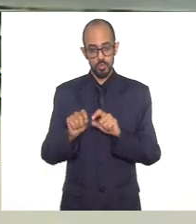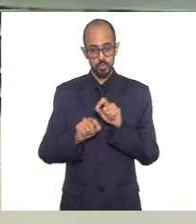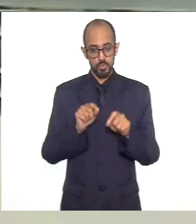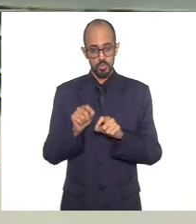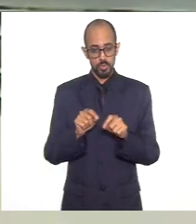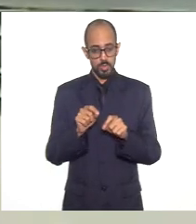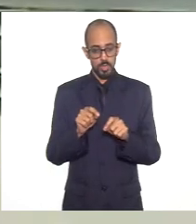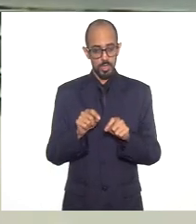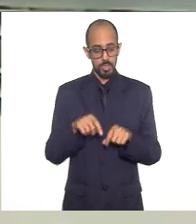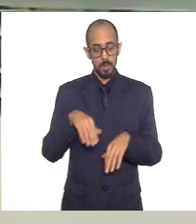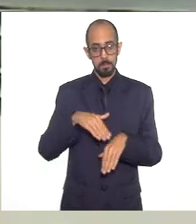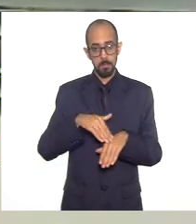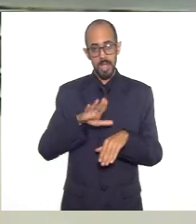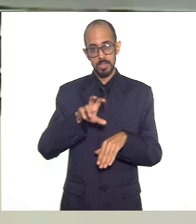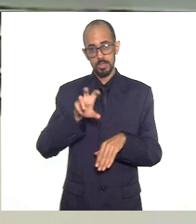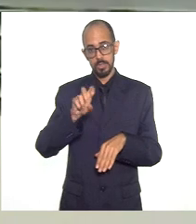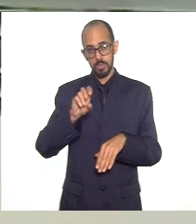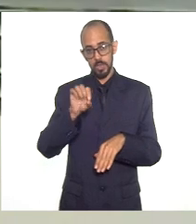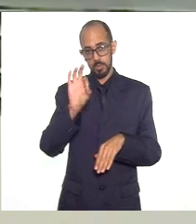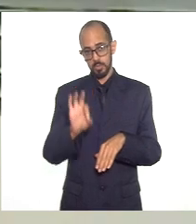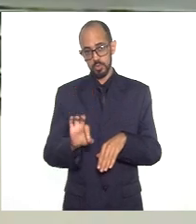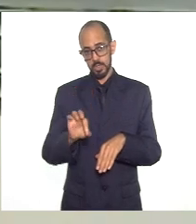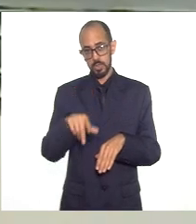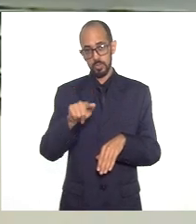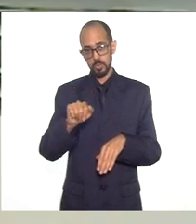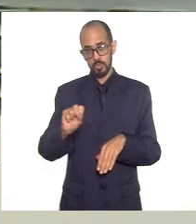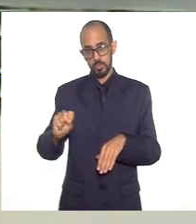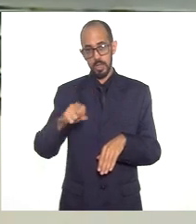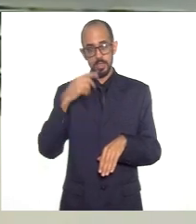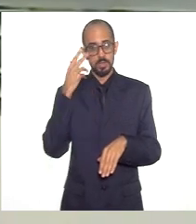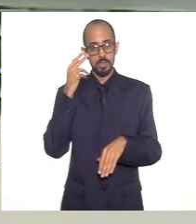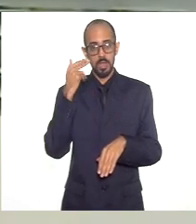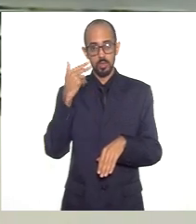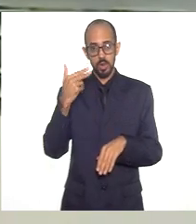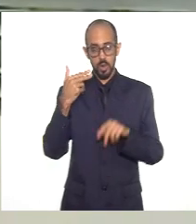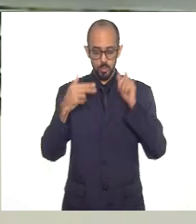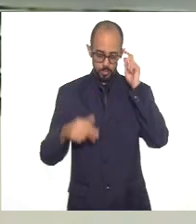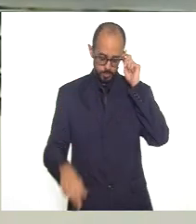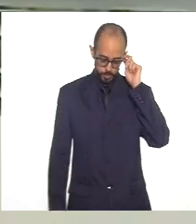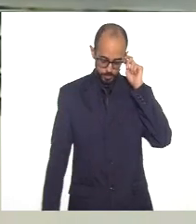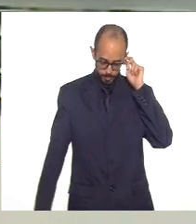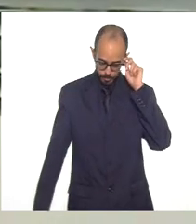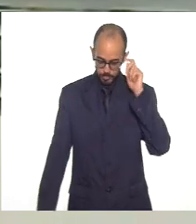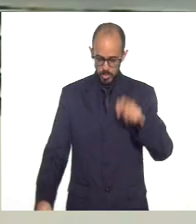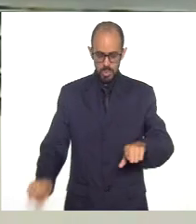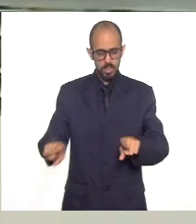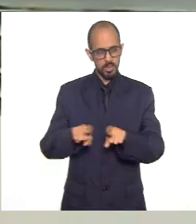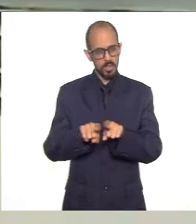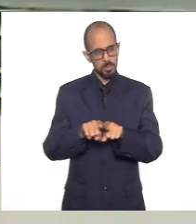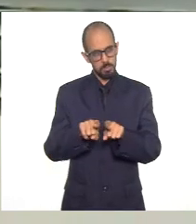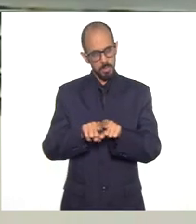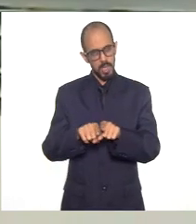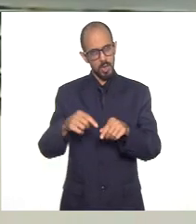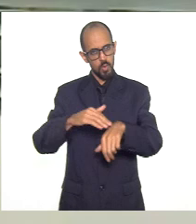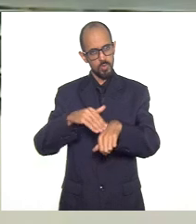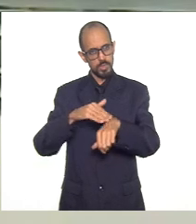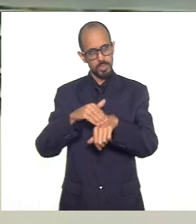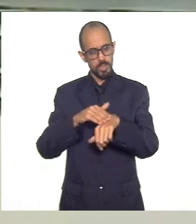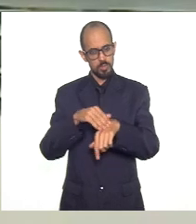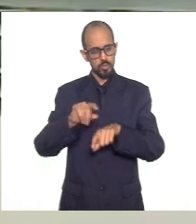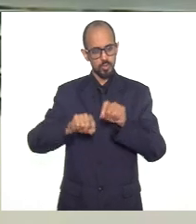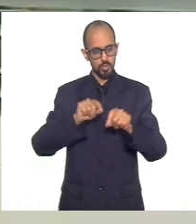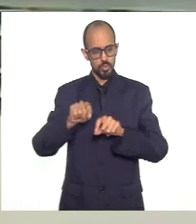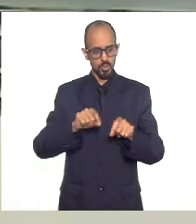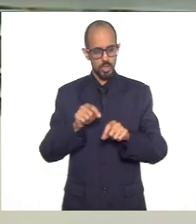a 50% do gás natural retirado. E também se tratou da questão